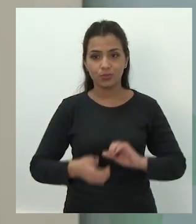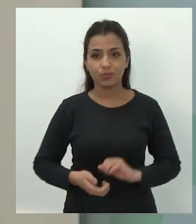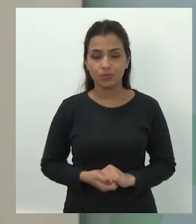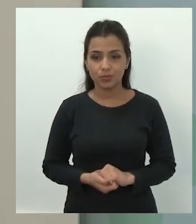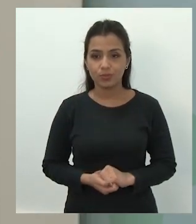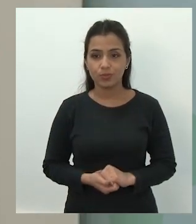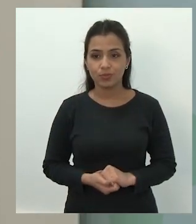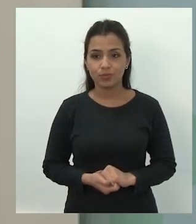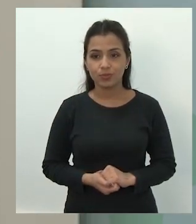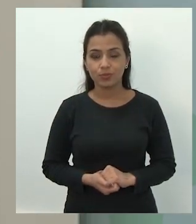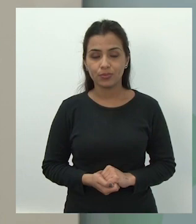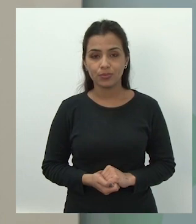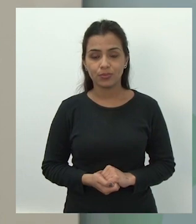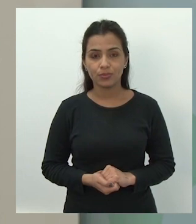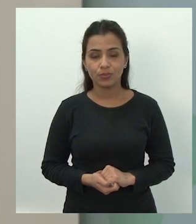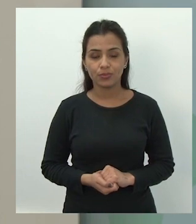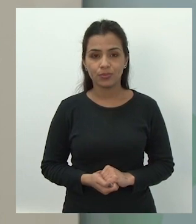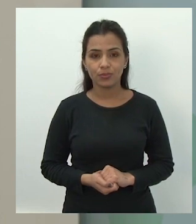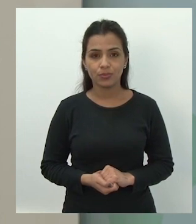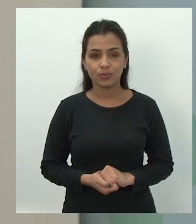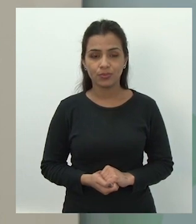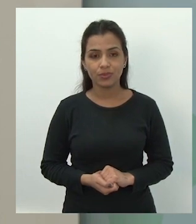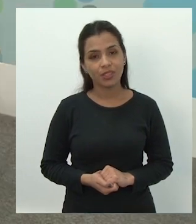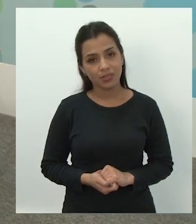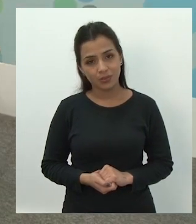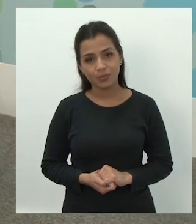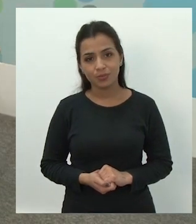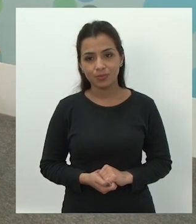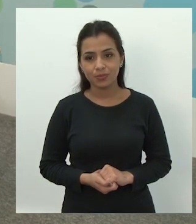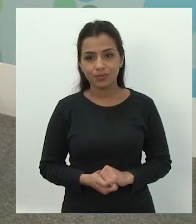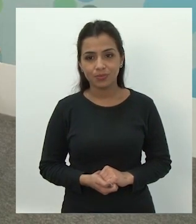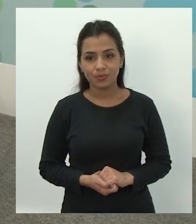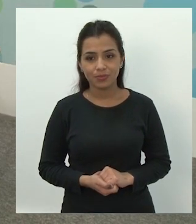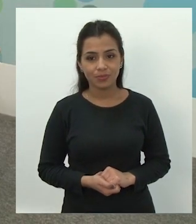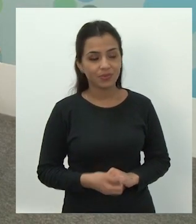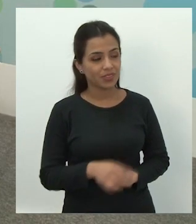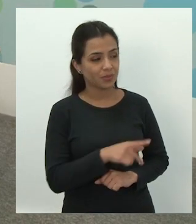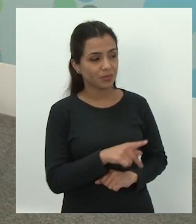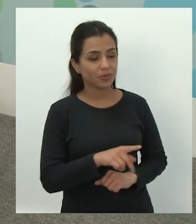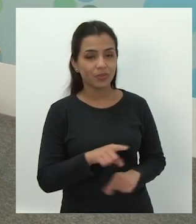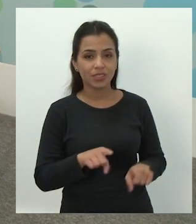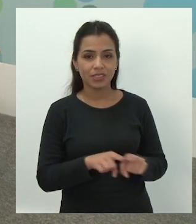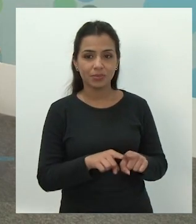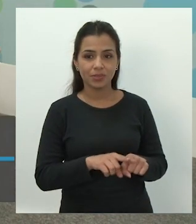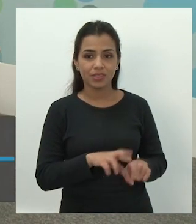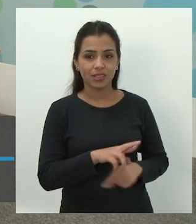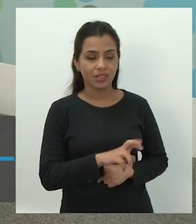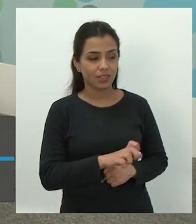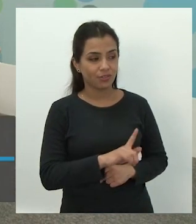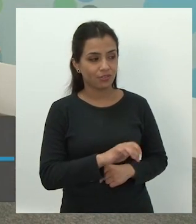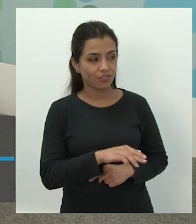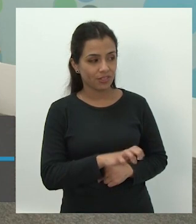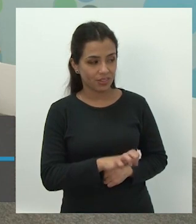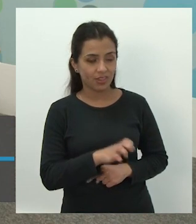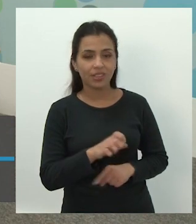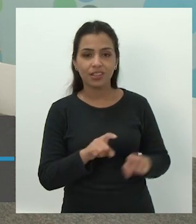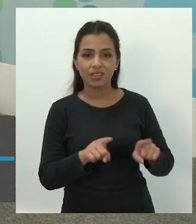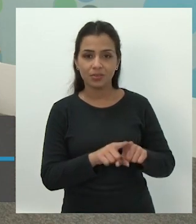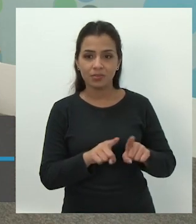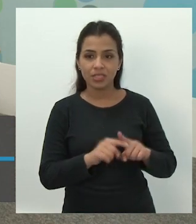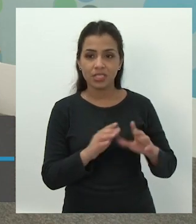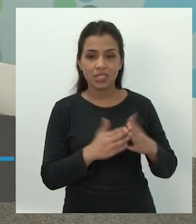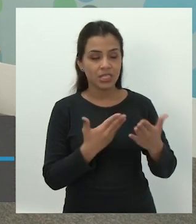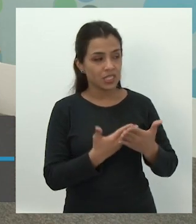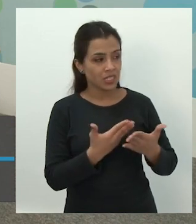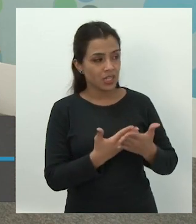por segundo. E é isso, professora. E a professora Regiane também, né, da Escola Fioravante, mandou aí um